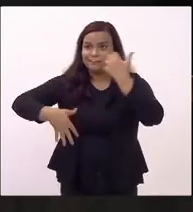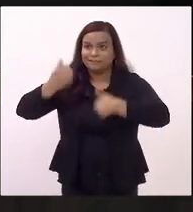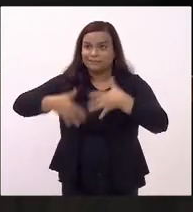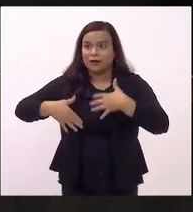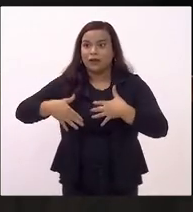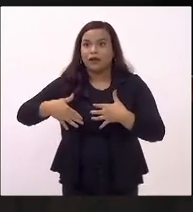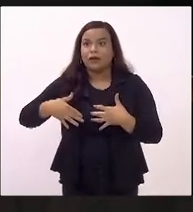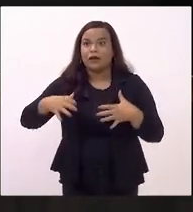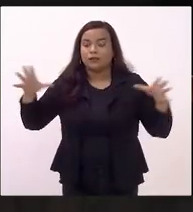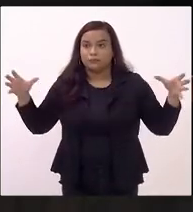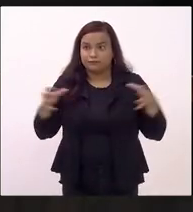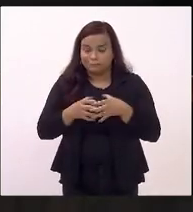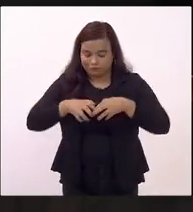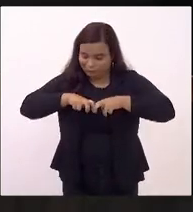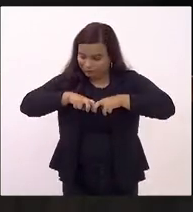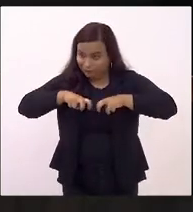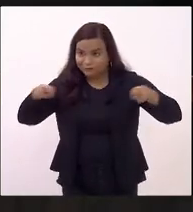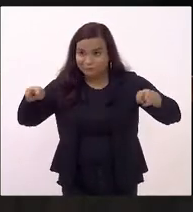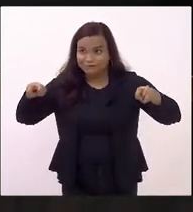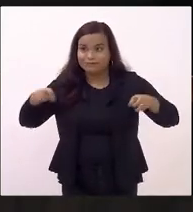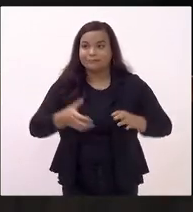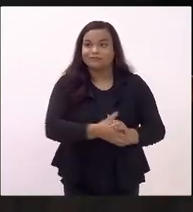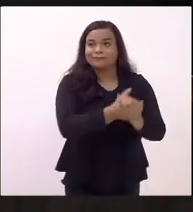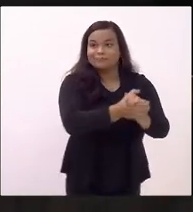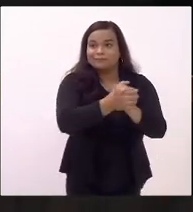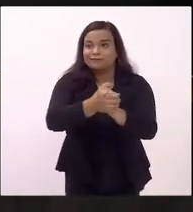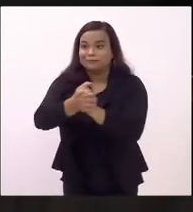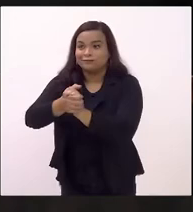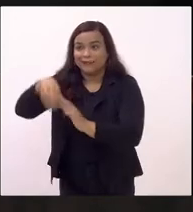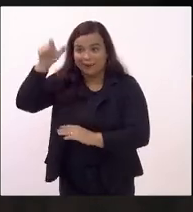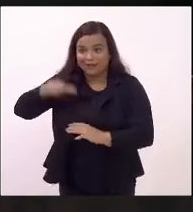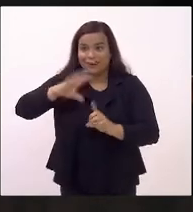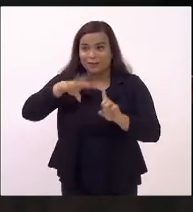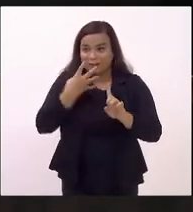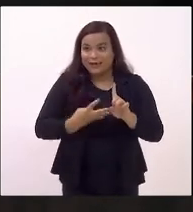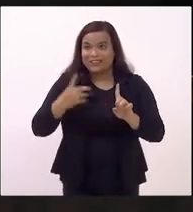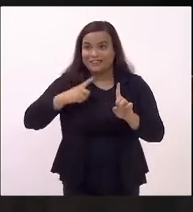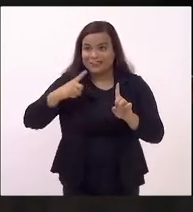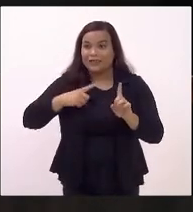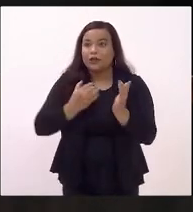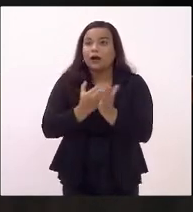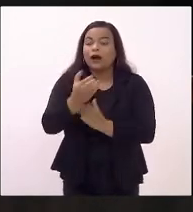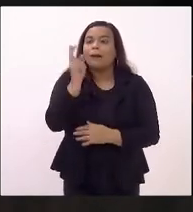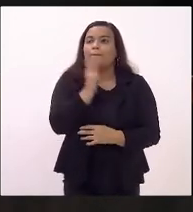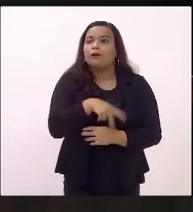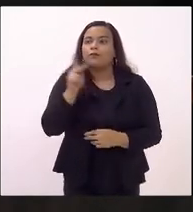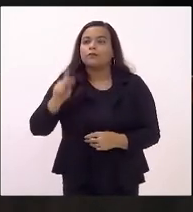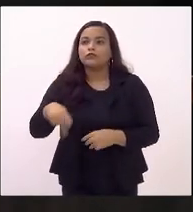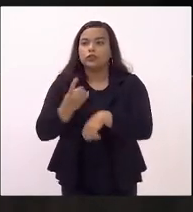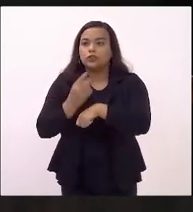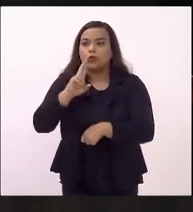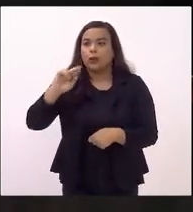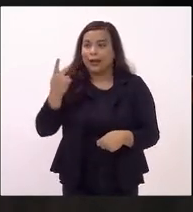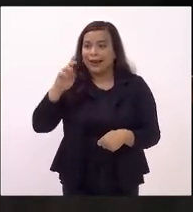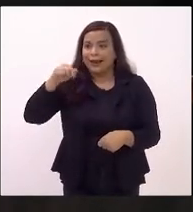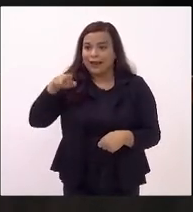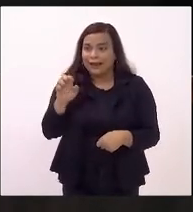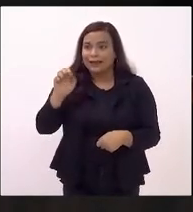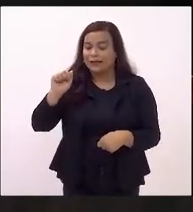àqueles que integram essa mesa para uma saudação ao nosso homenageado, começando com a professora doutora Helena Teodoro.